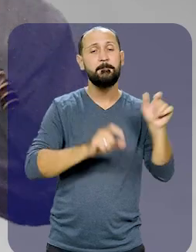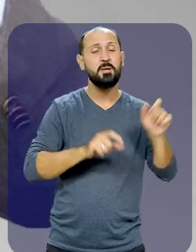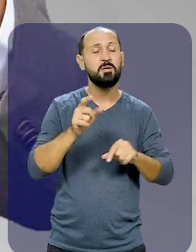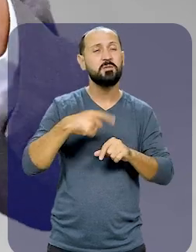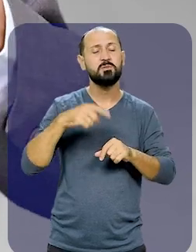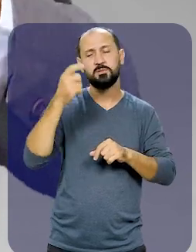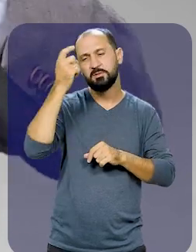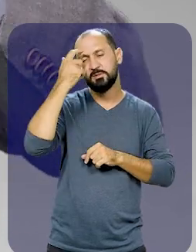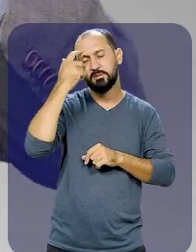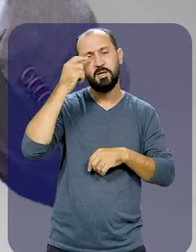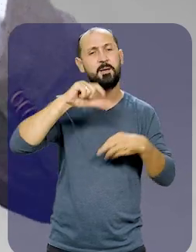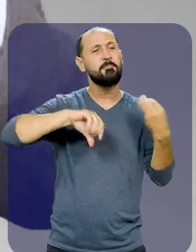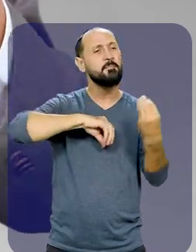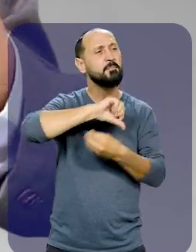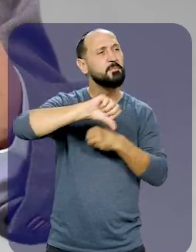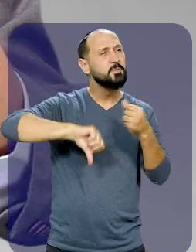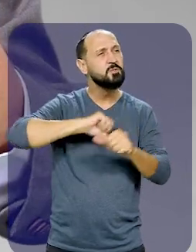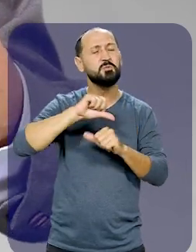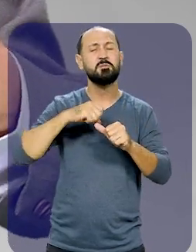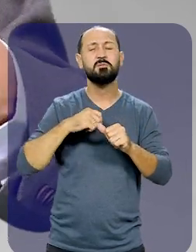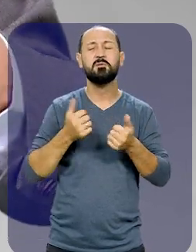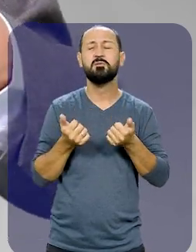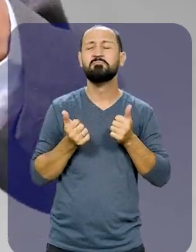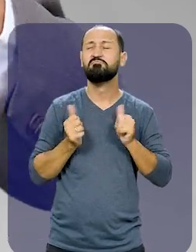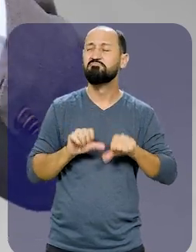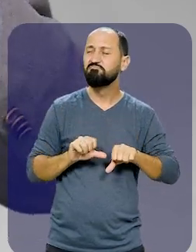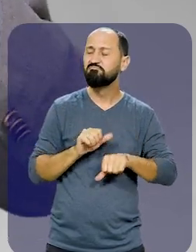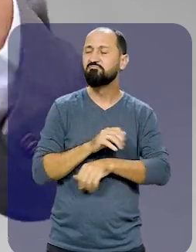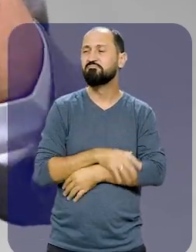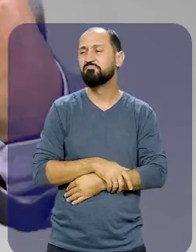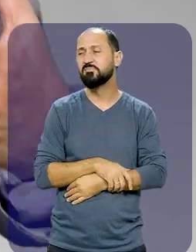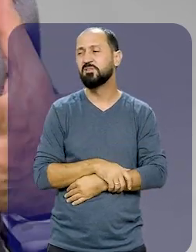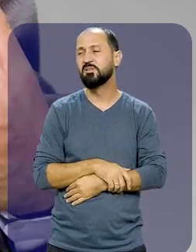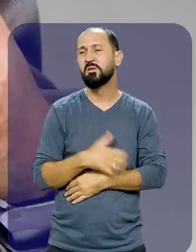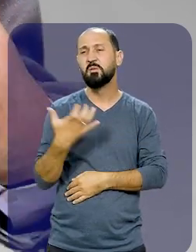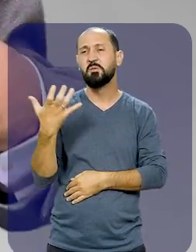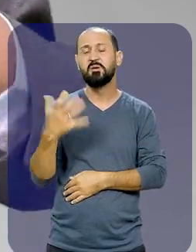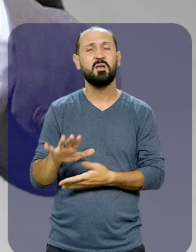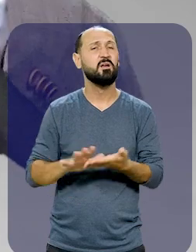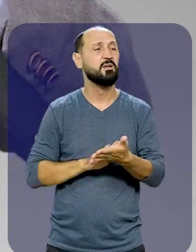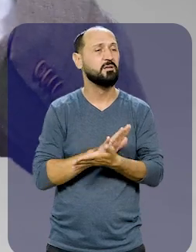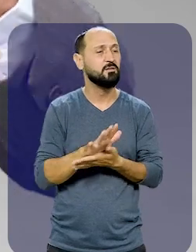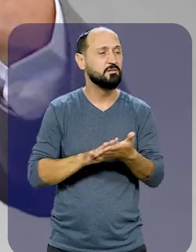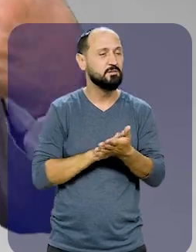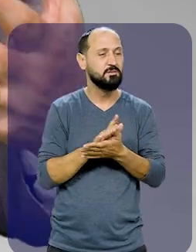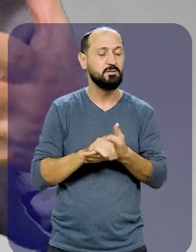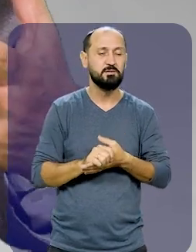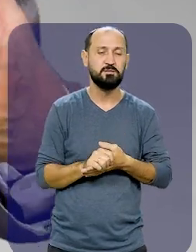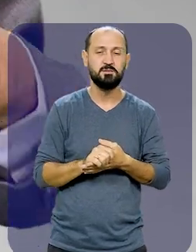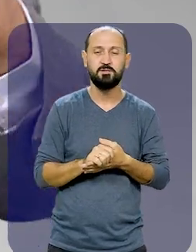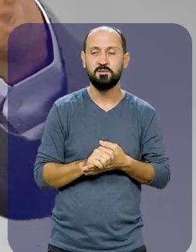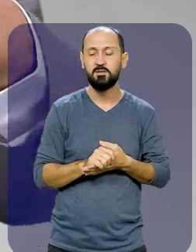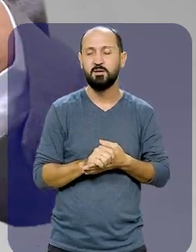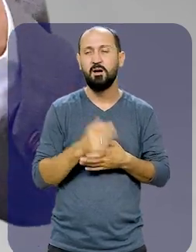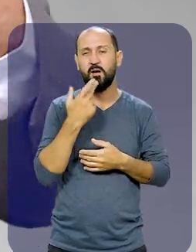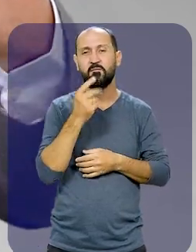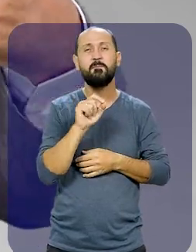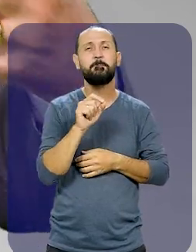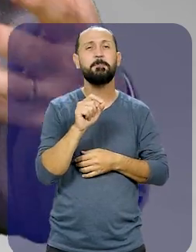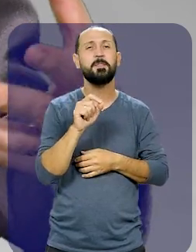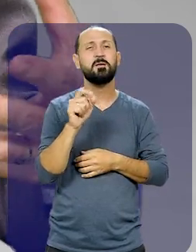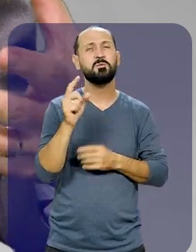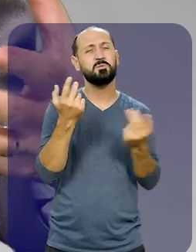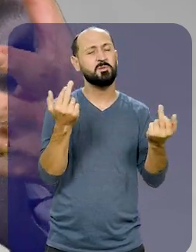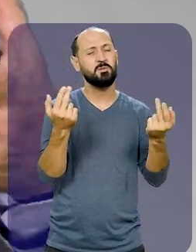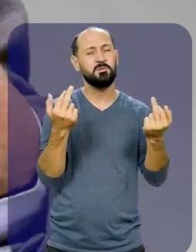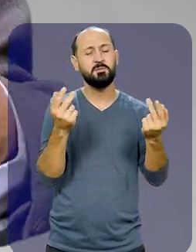que mistura uma falta de ânimo. Ela não tem ânimo para nada, ela está fadigada. Ela fala, doutor, não sou